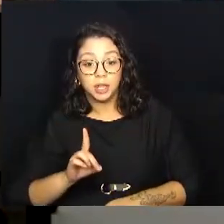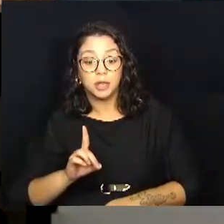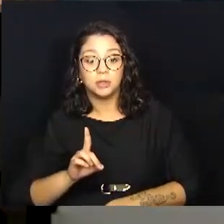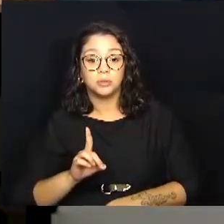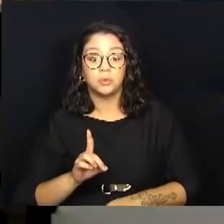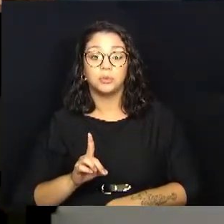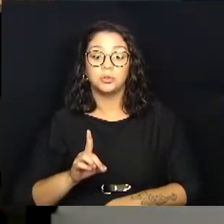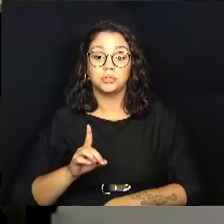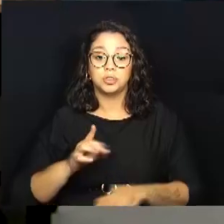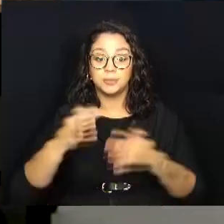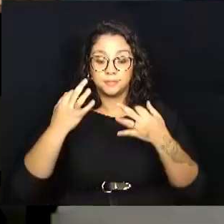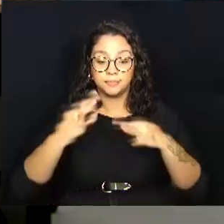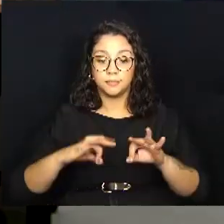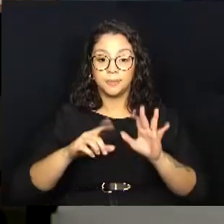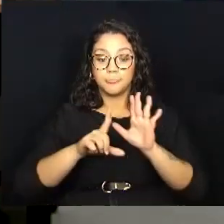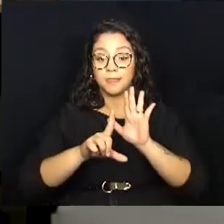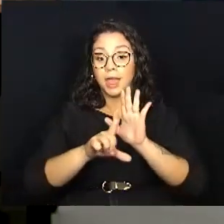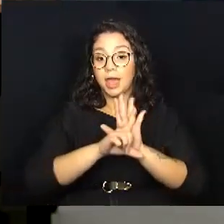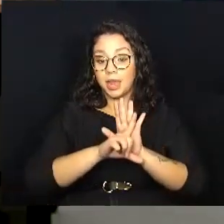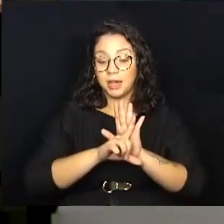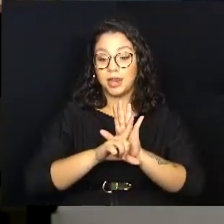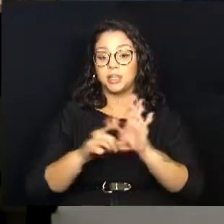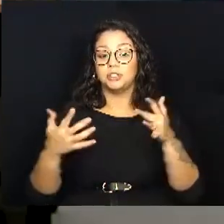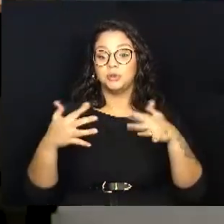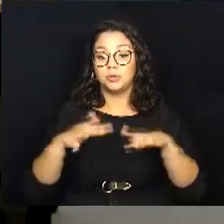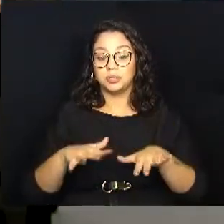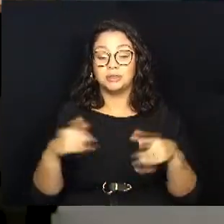que é o direito à educação, de cumprir a lei